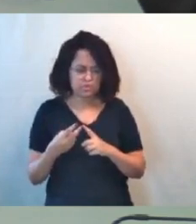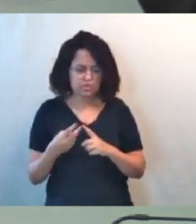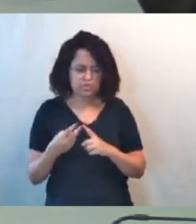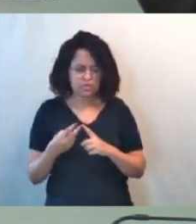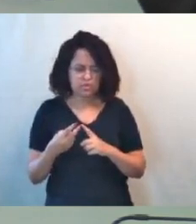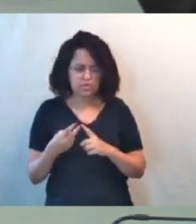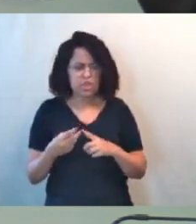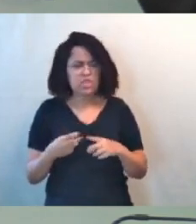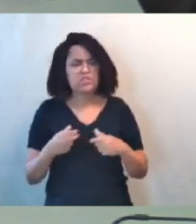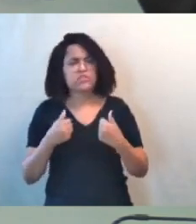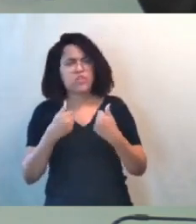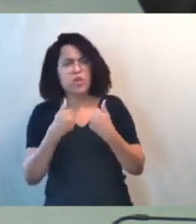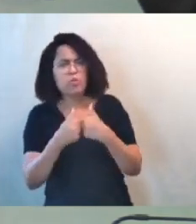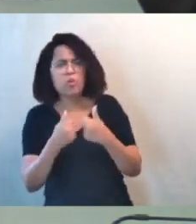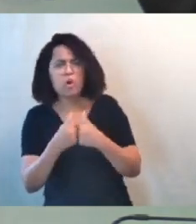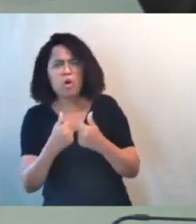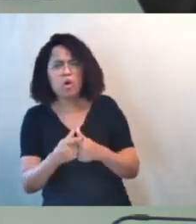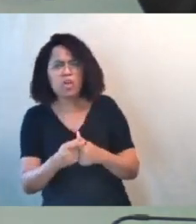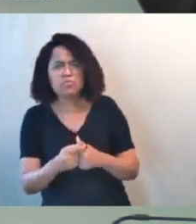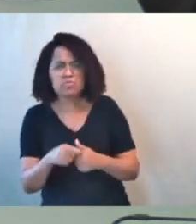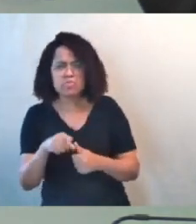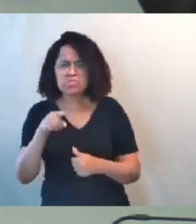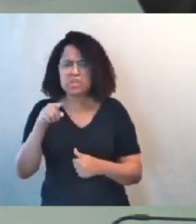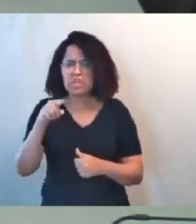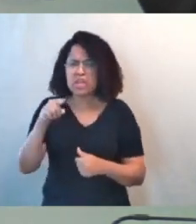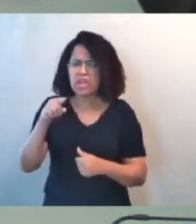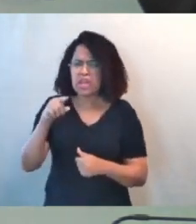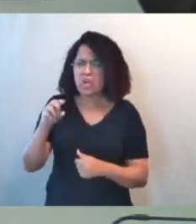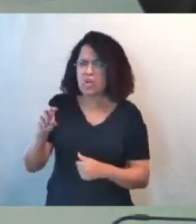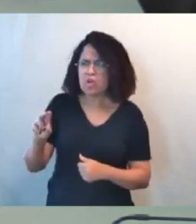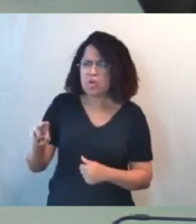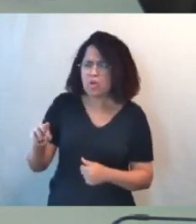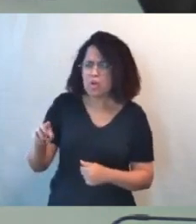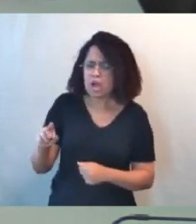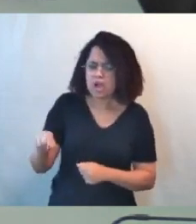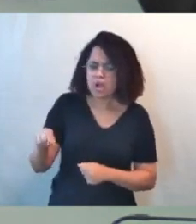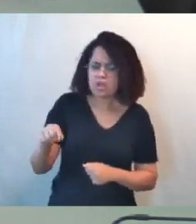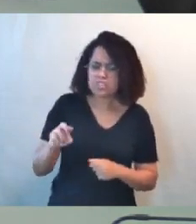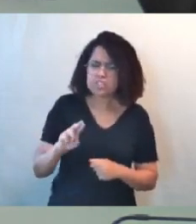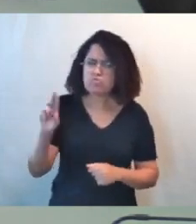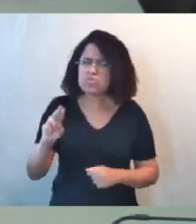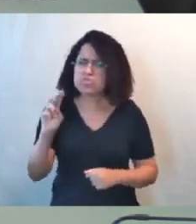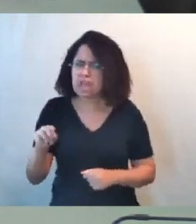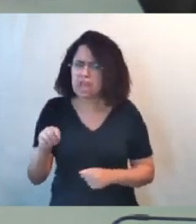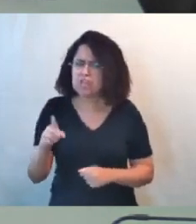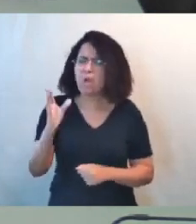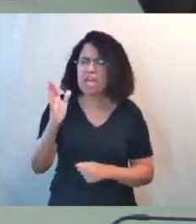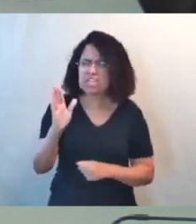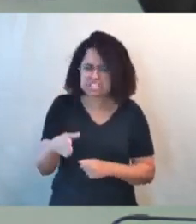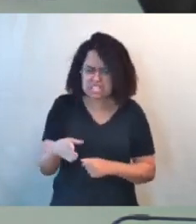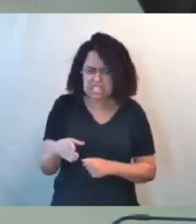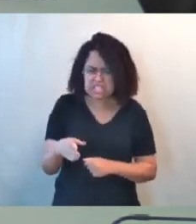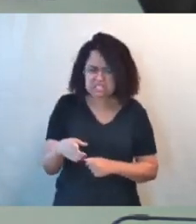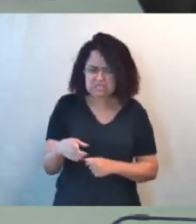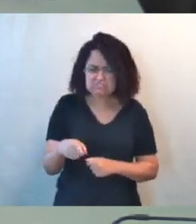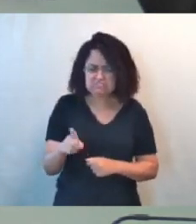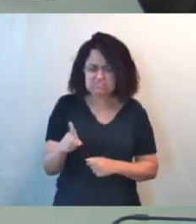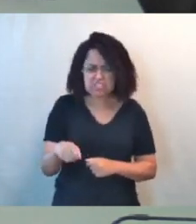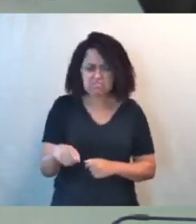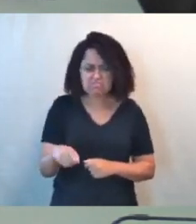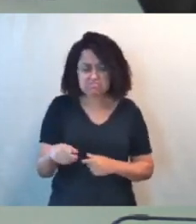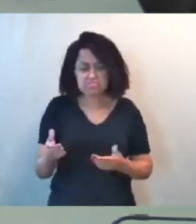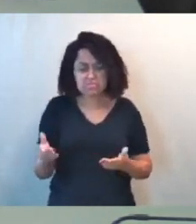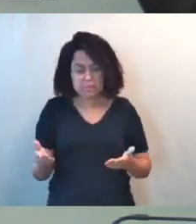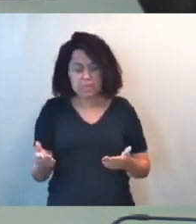um ônibus nessa situação. Se o senhor falar para mim que isso daí não tem que ter responsabilidade, colocar um ônibus com 4 pneus careca, o ônibus até hoje dentro do pátio da BH